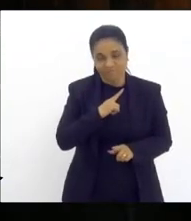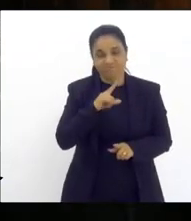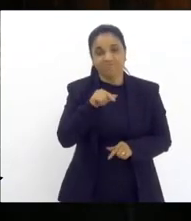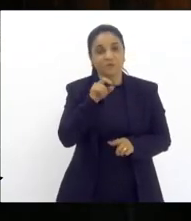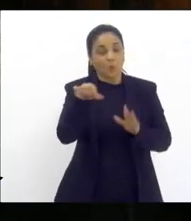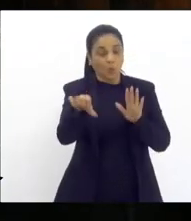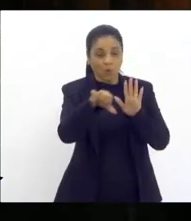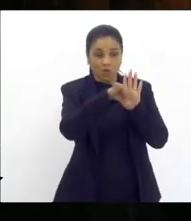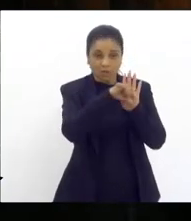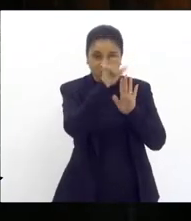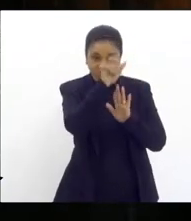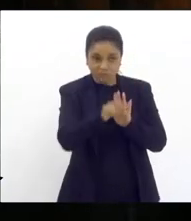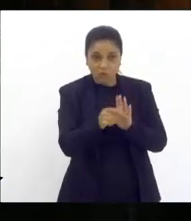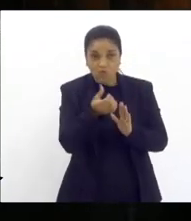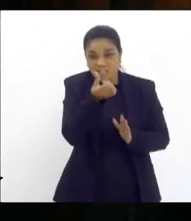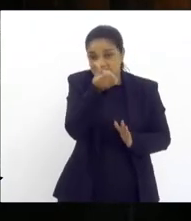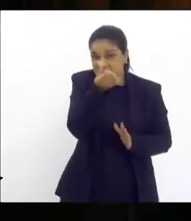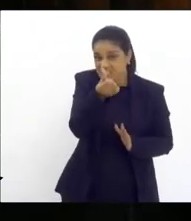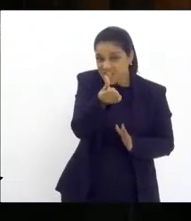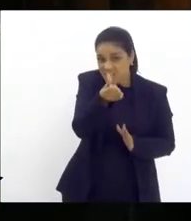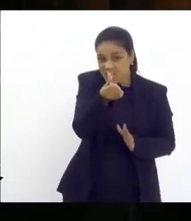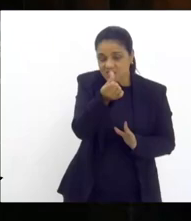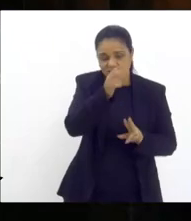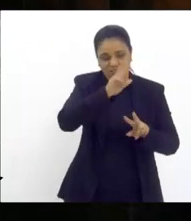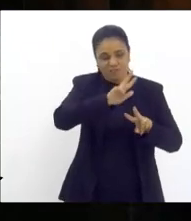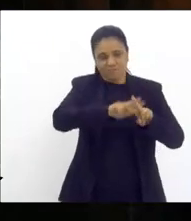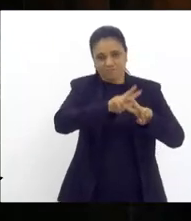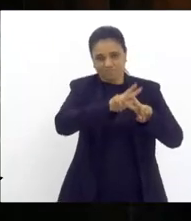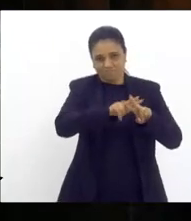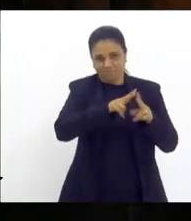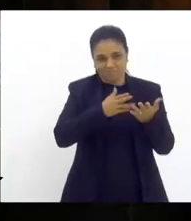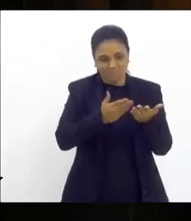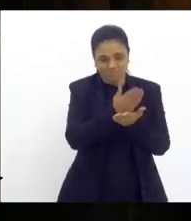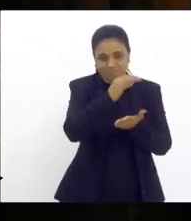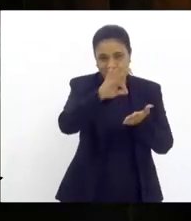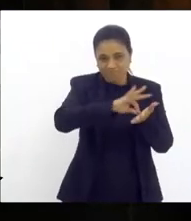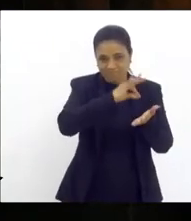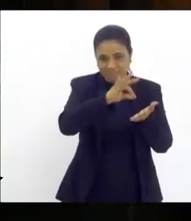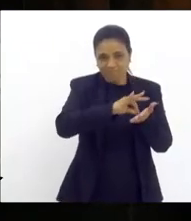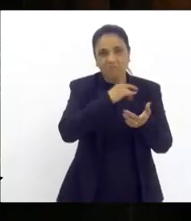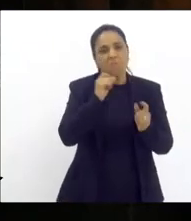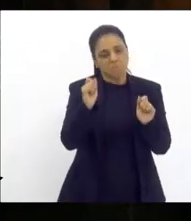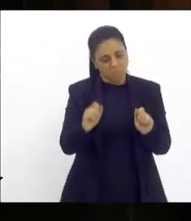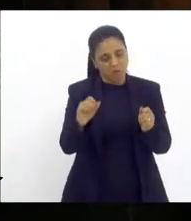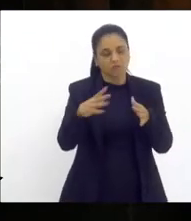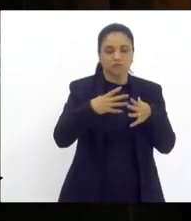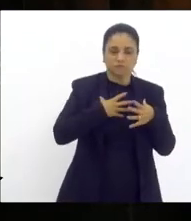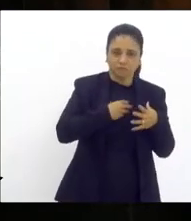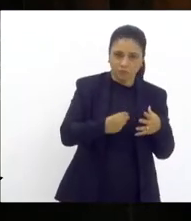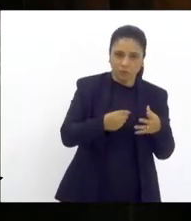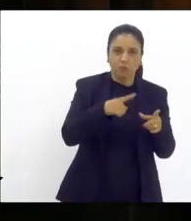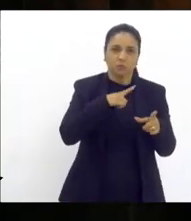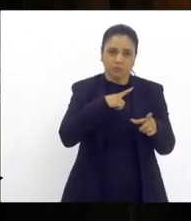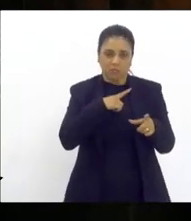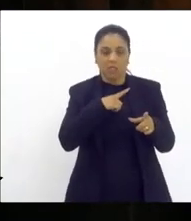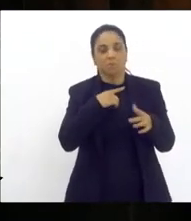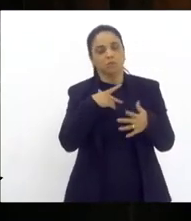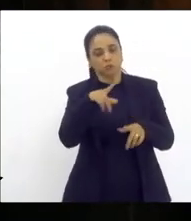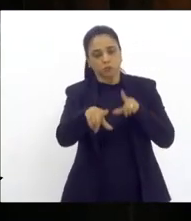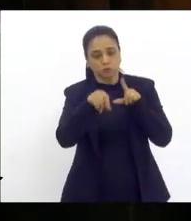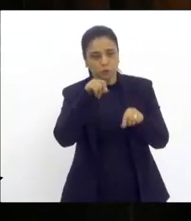que tem seis anotações que pode fazer filho pode escolher o presidente dele